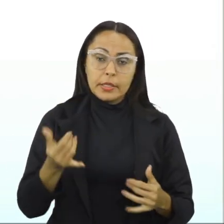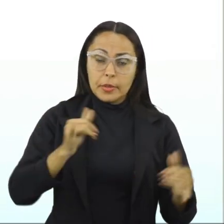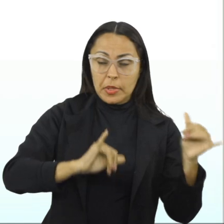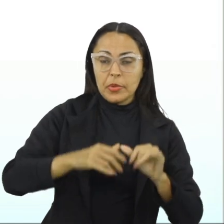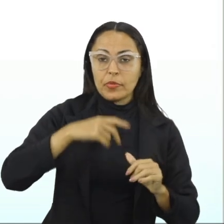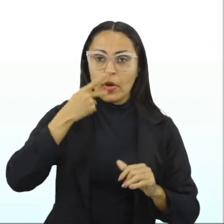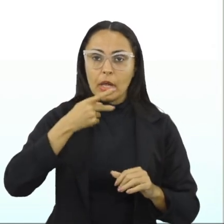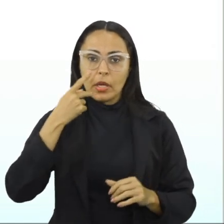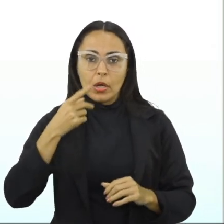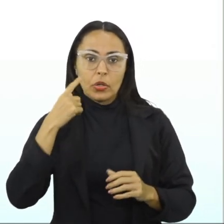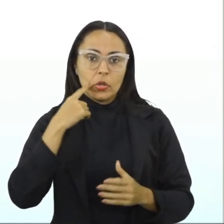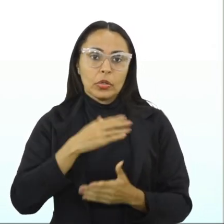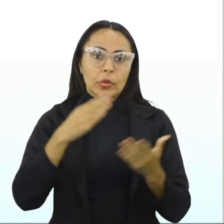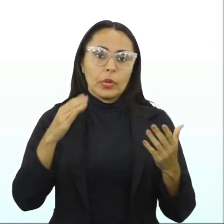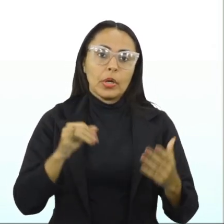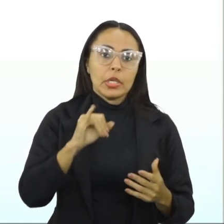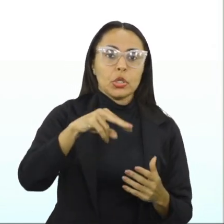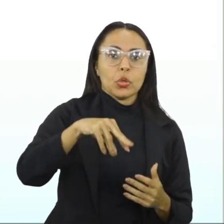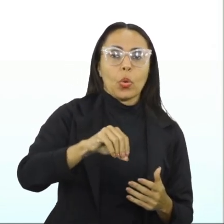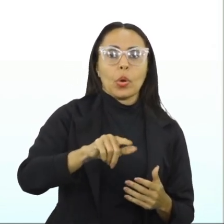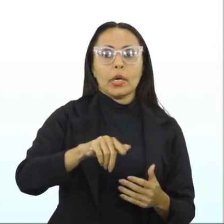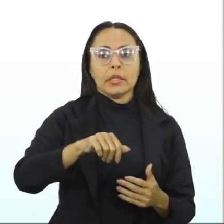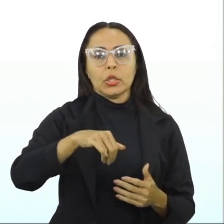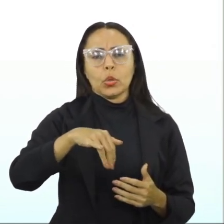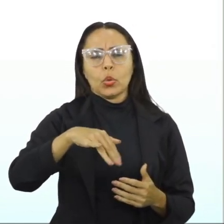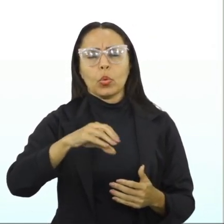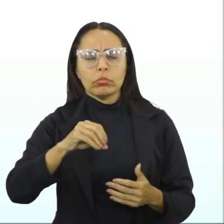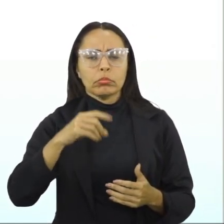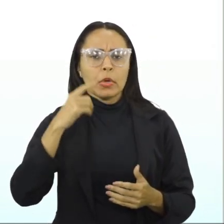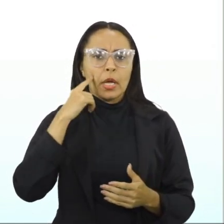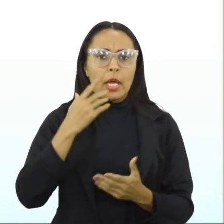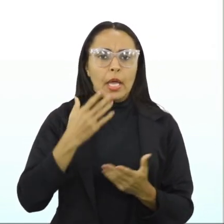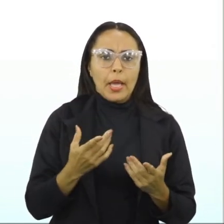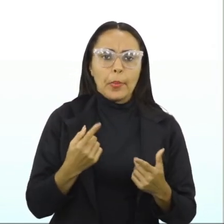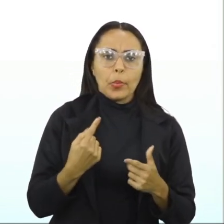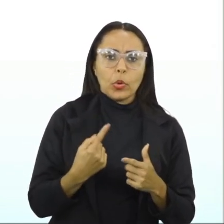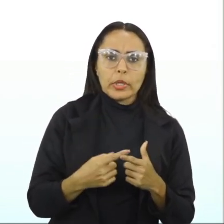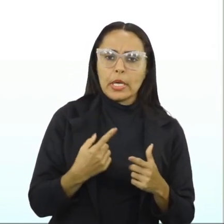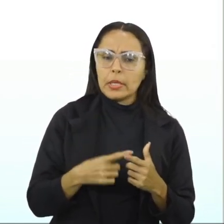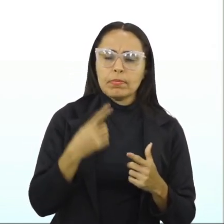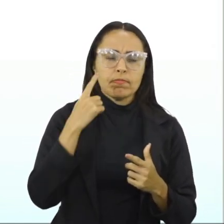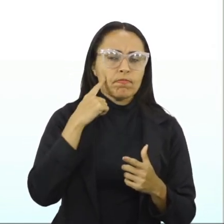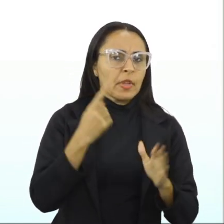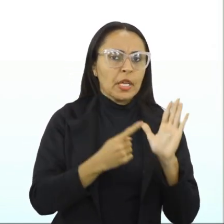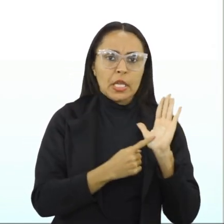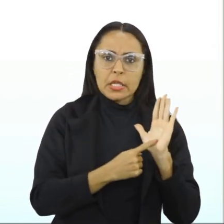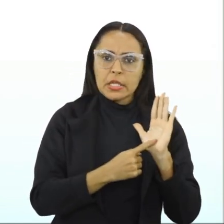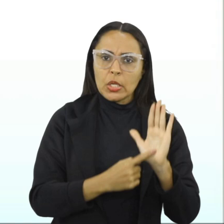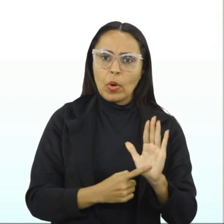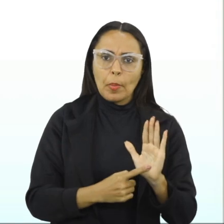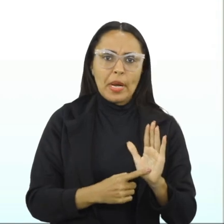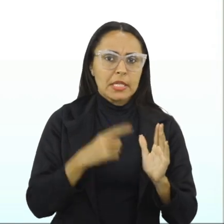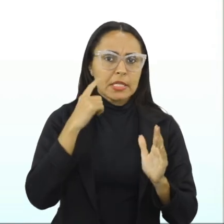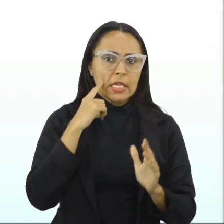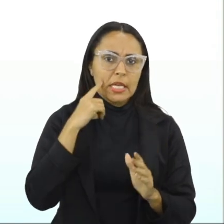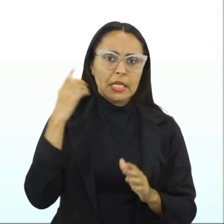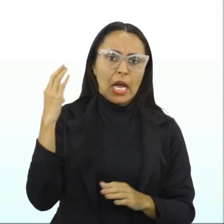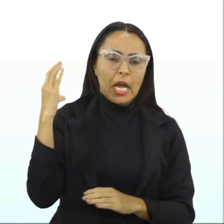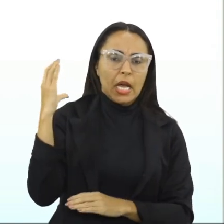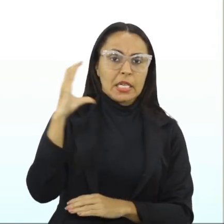quando você diz que o composto é inorgânico, é porque esse cara aqui, ó, ele não apresenta carbono na